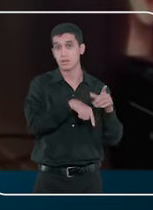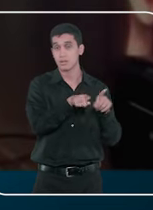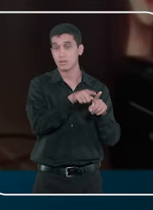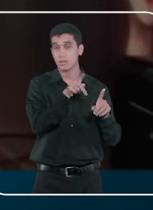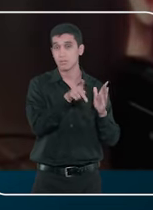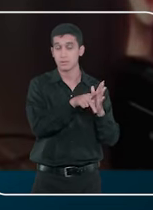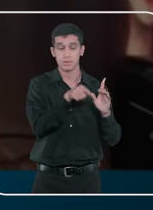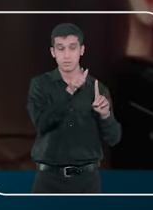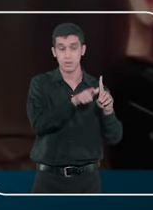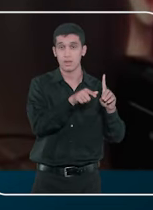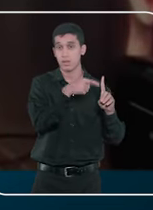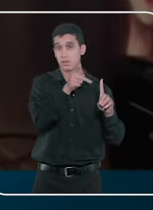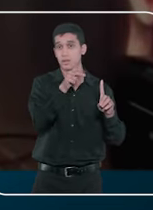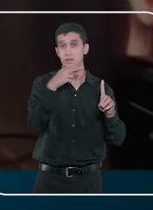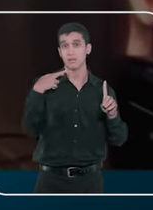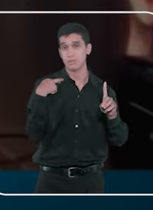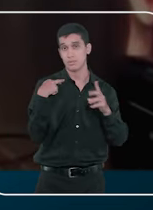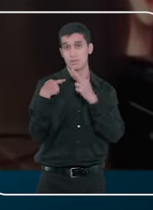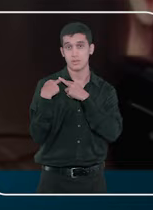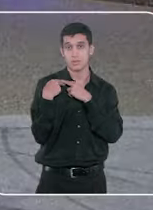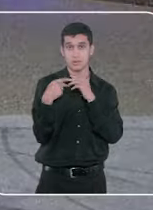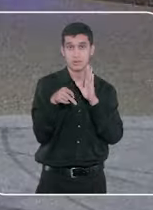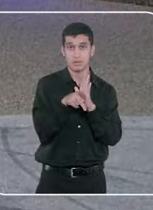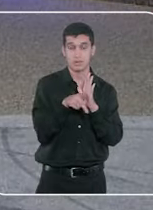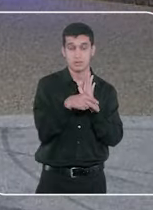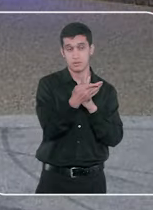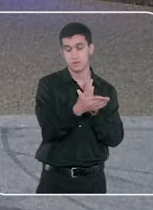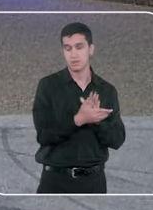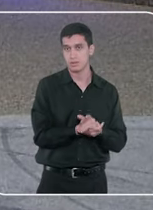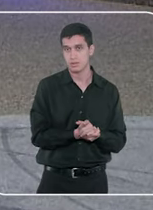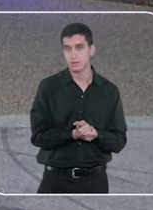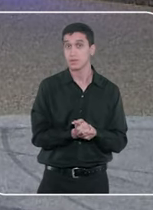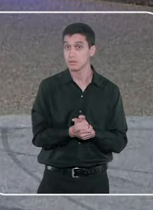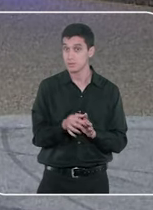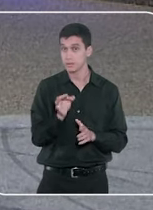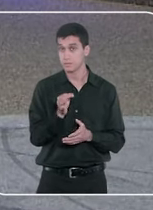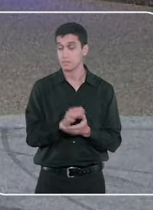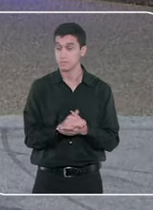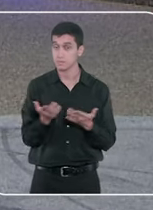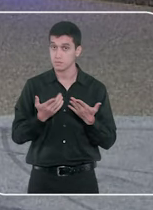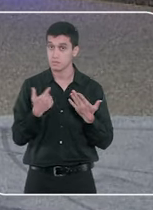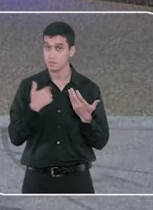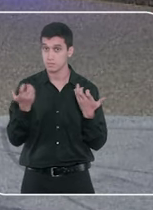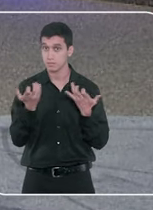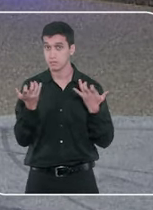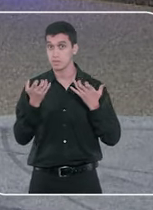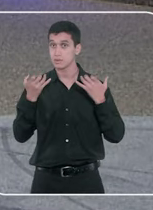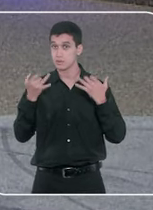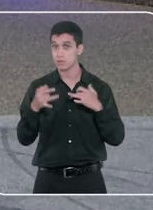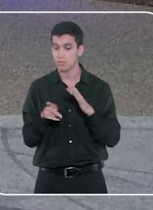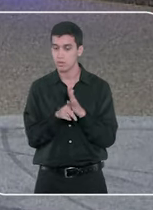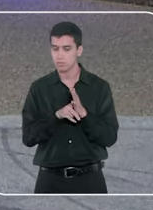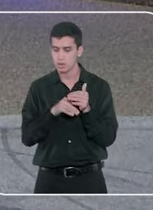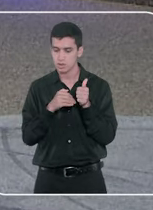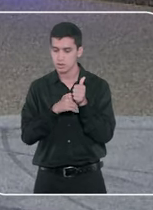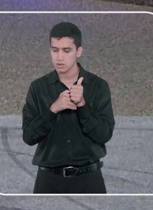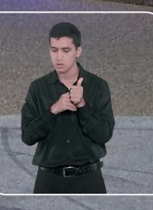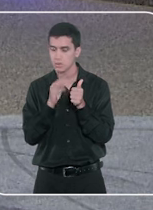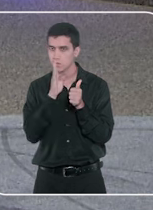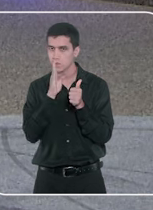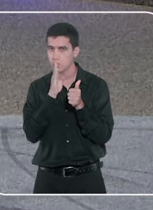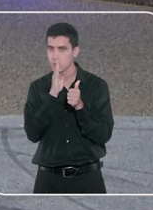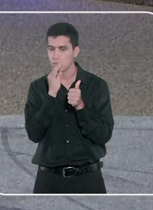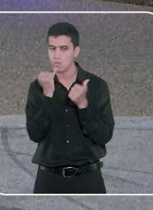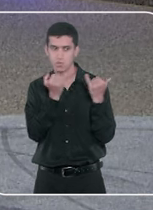da responsabilidade por parte deste colaborador. Professor André, eu queria falar agora sobre o sigilo dessas informações